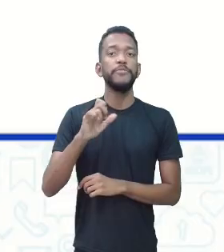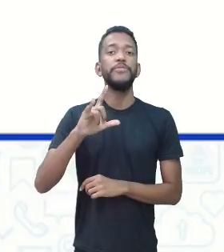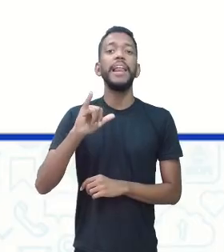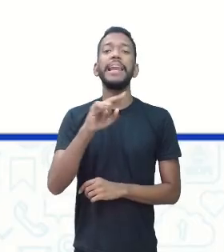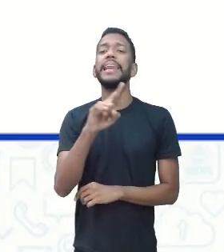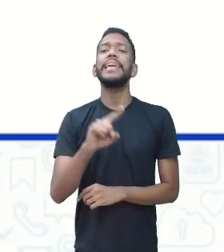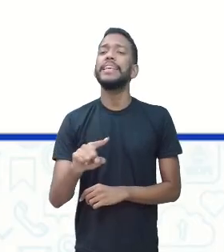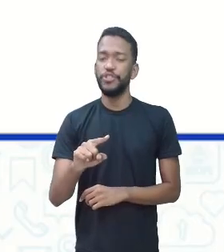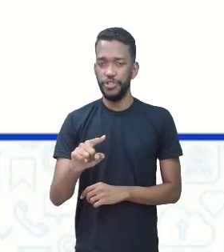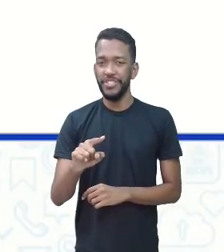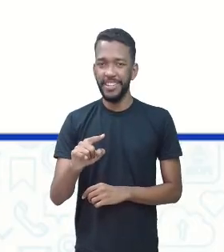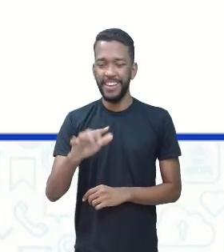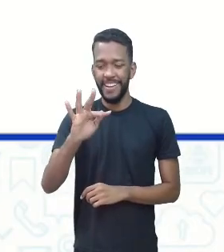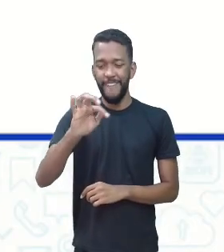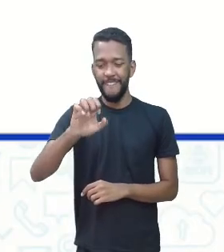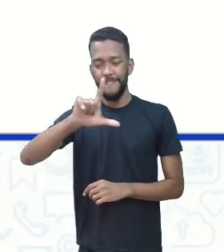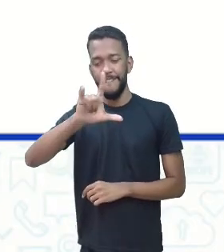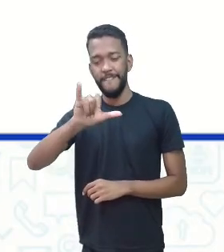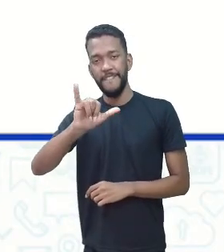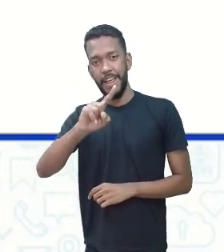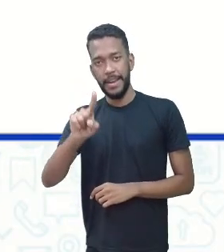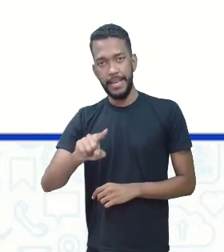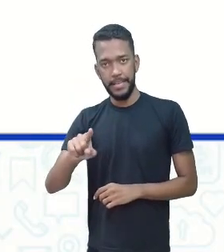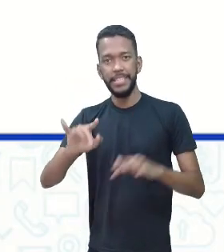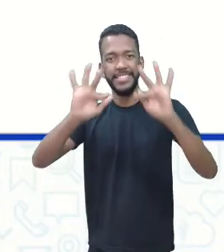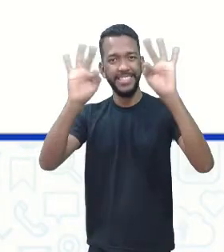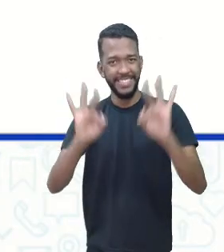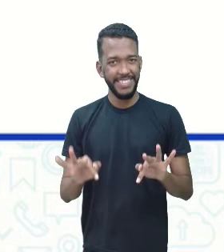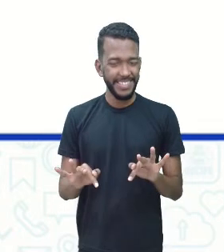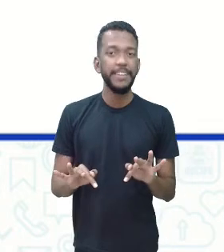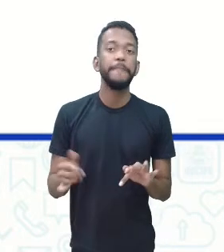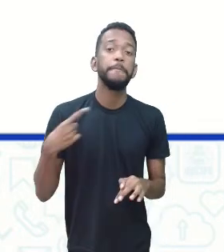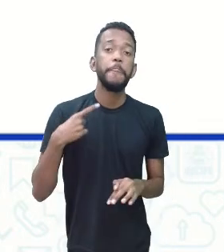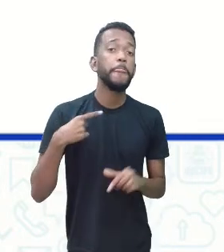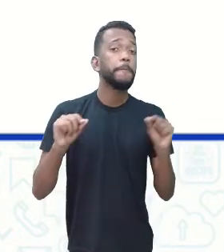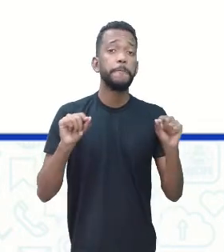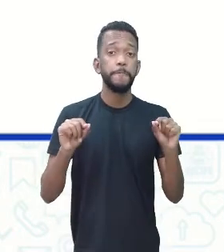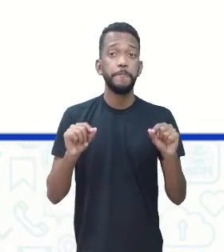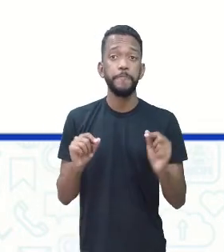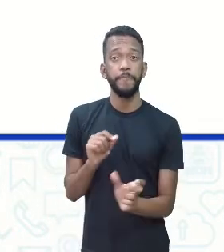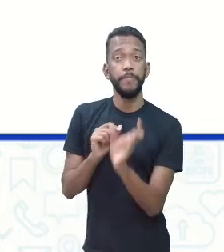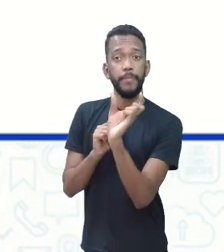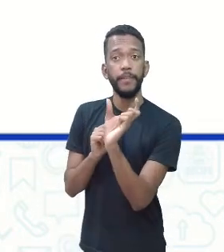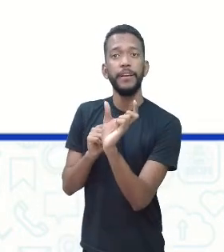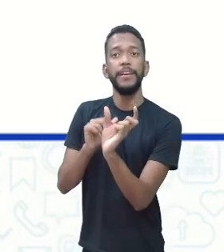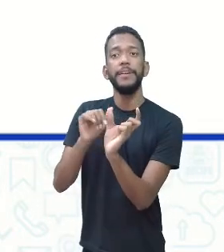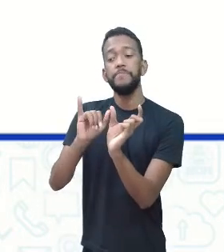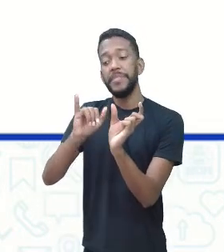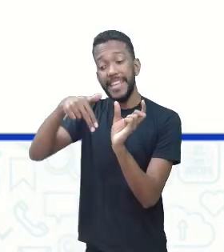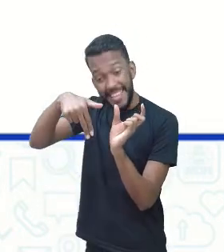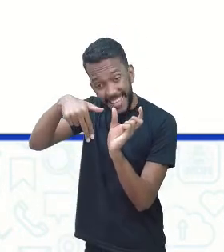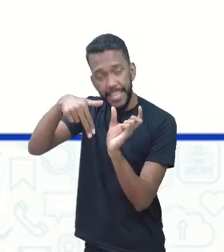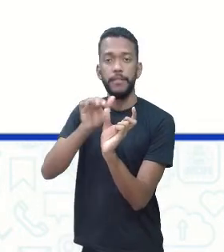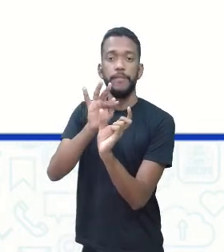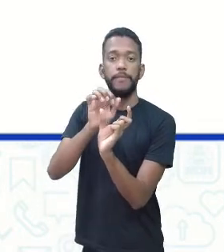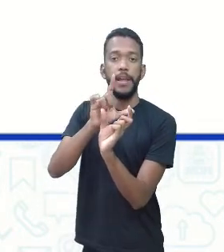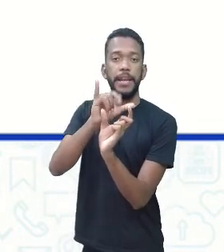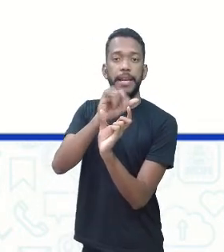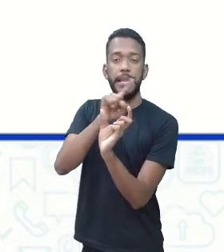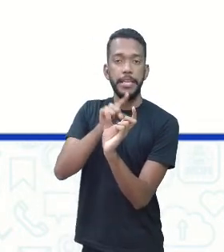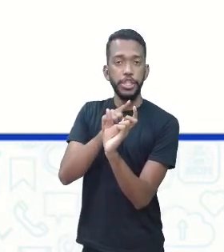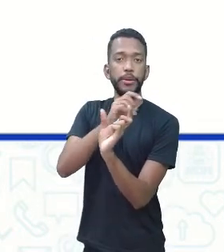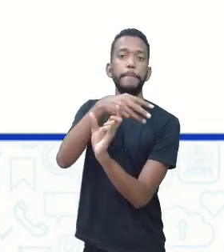é? A partir do radical feliz, nós temos a palavra infelizmente,